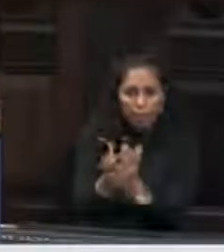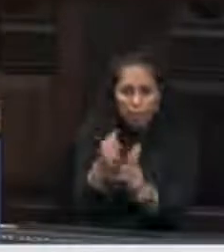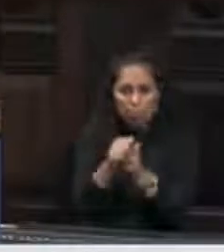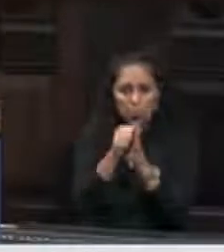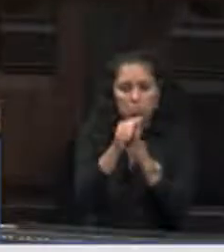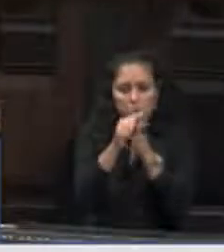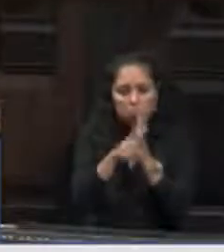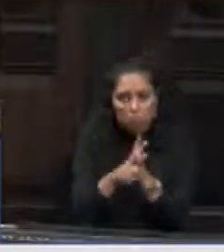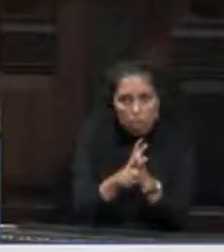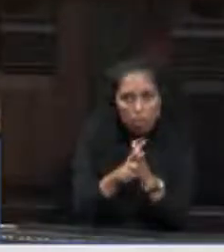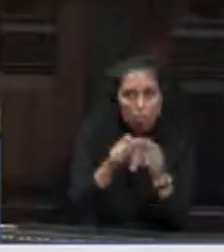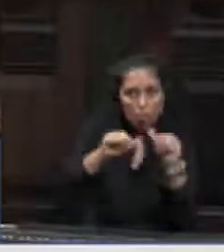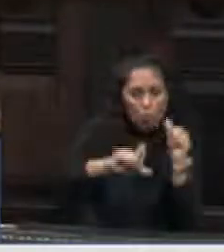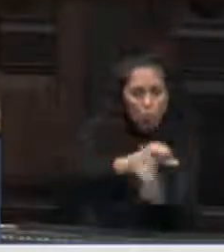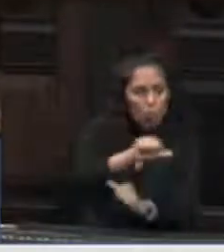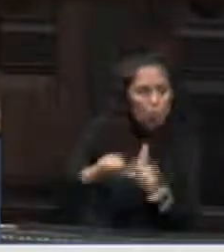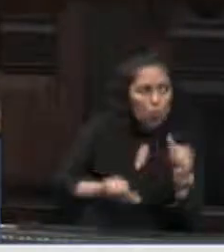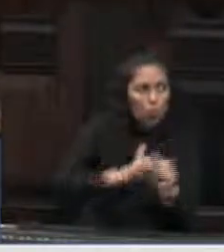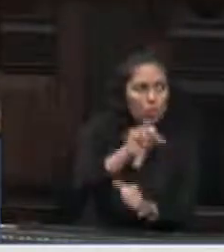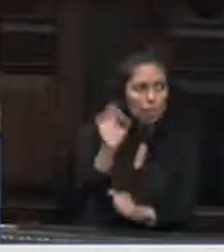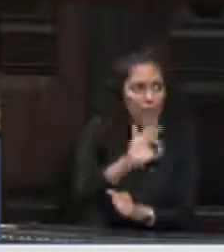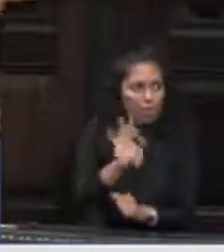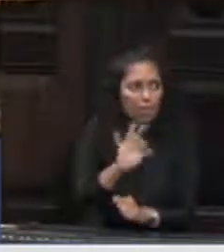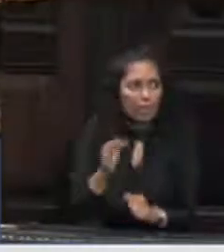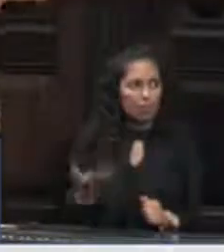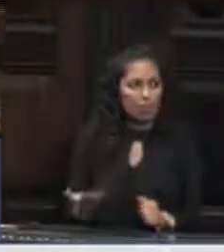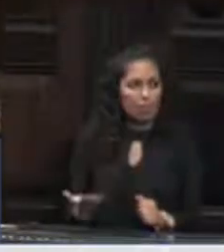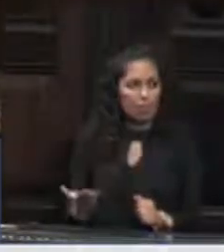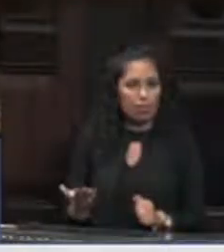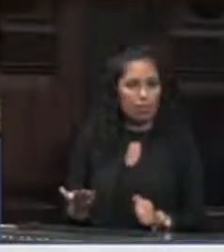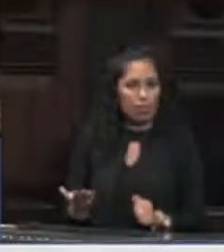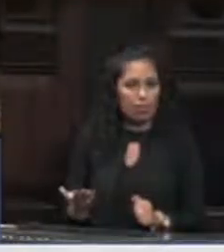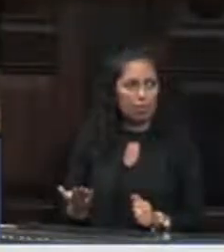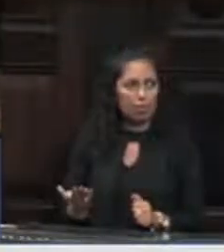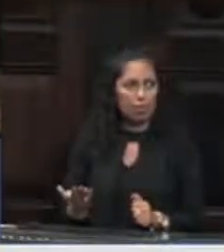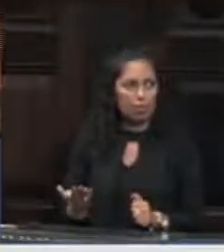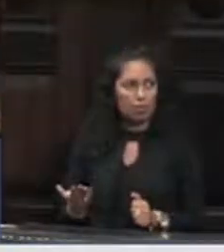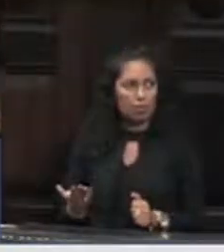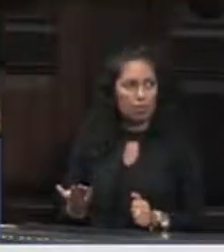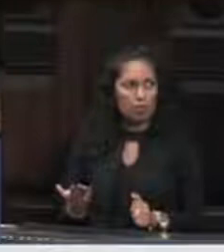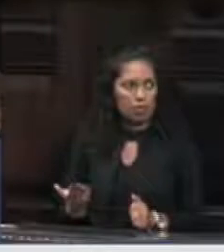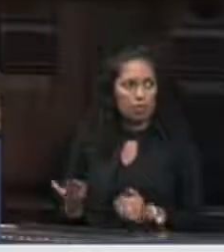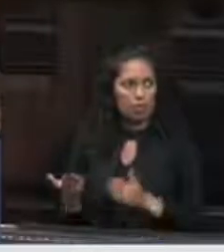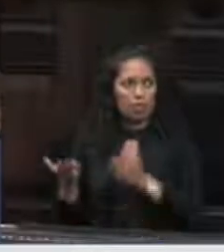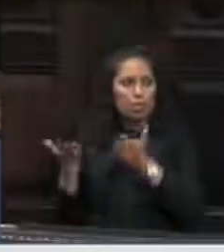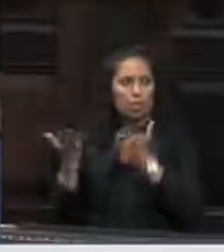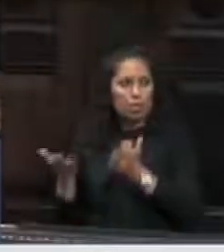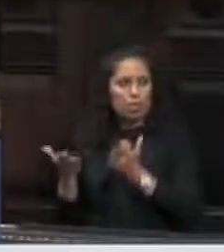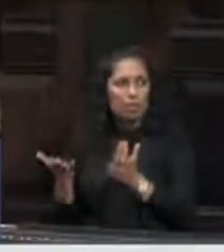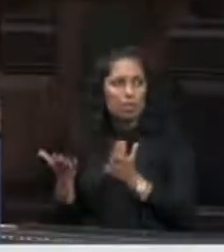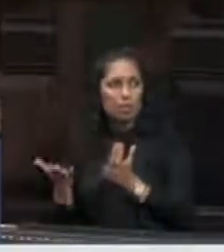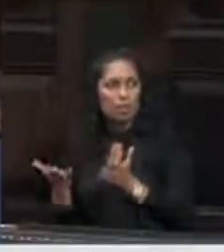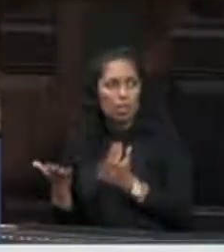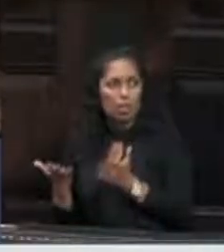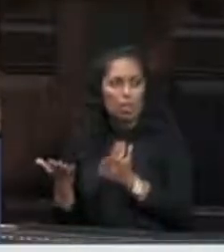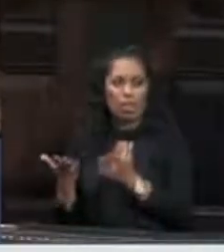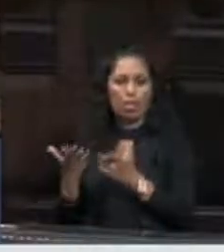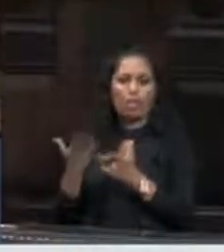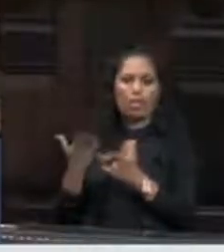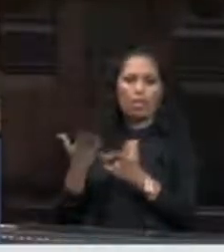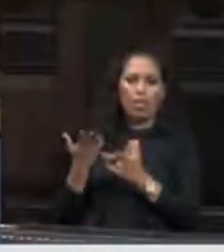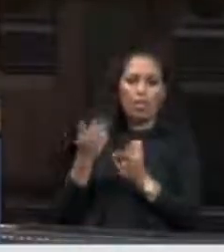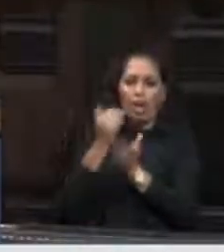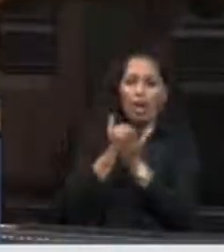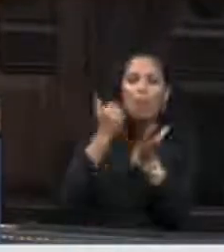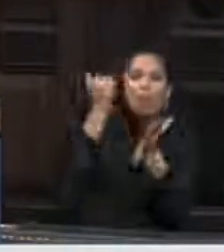dos trabalhadores, é o mesmo que garantiu, sem pestanejar, o sacrossanto reajuste tarifário das barcas.